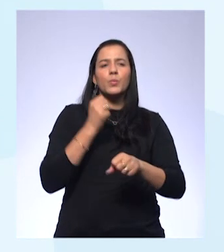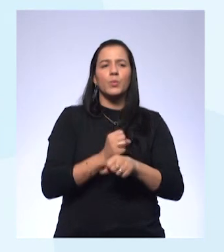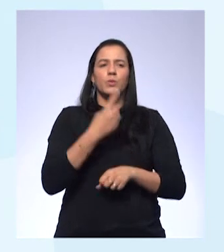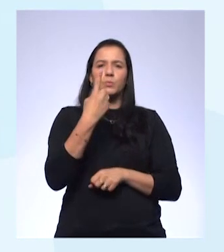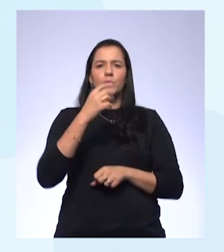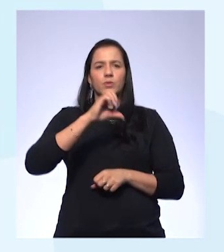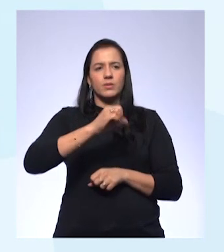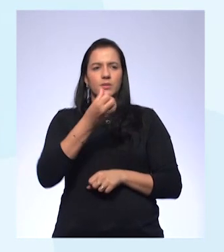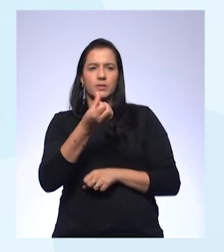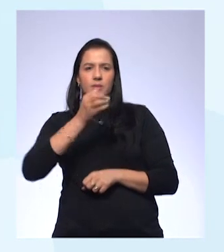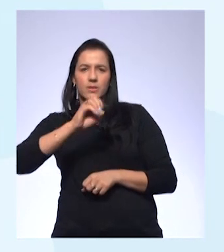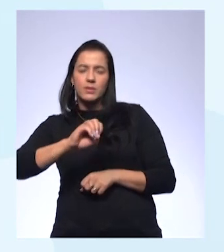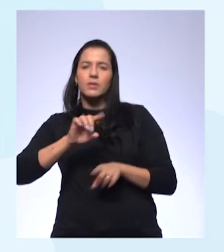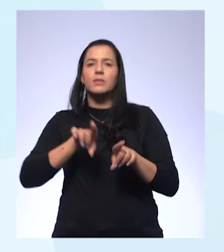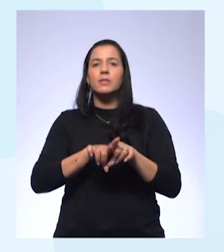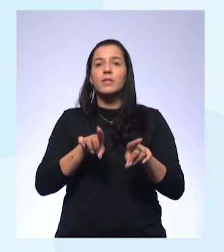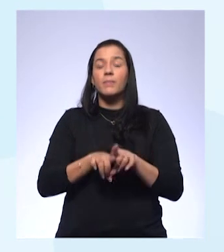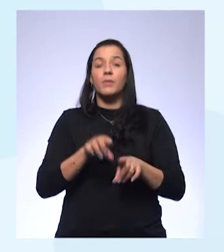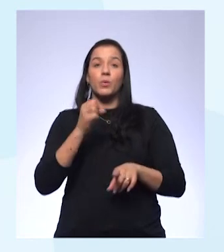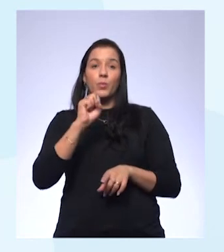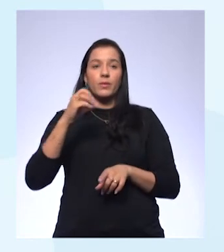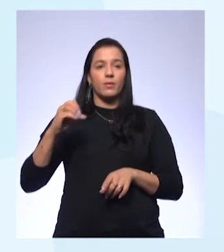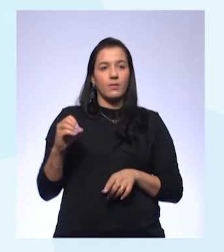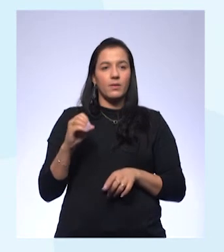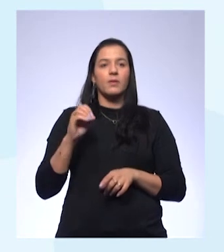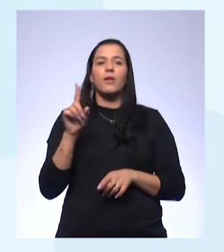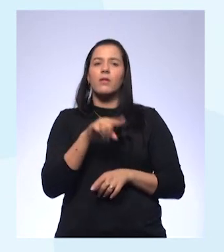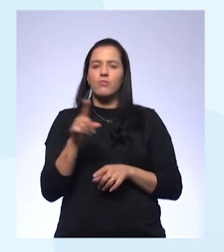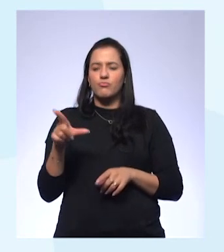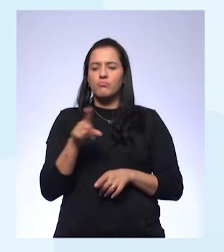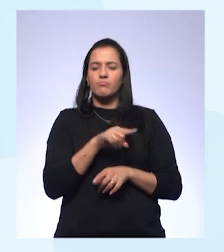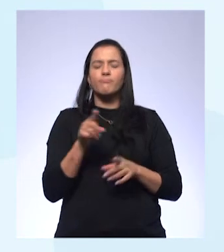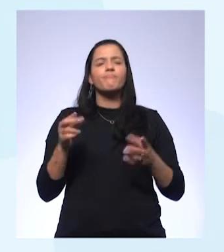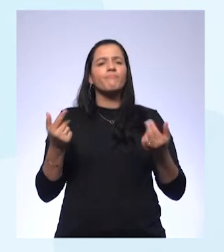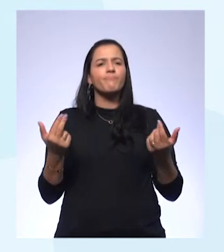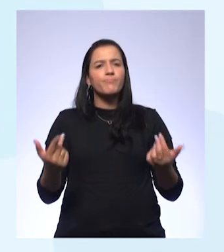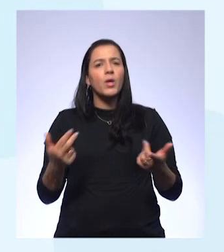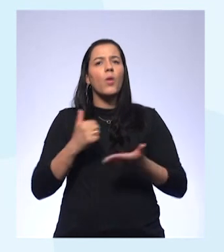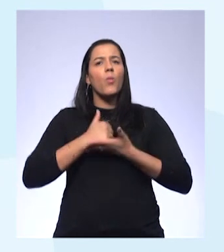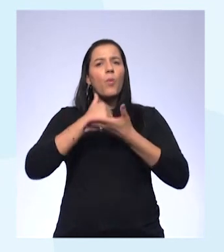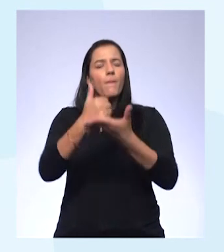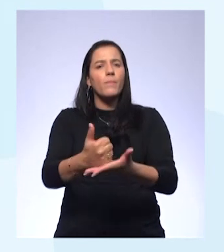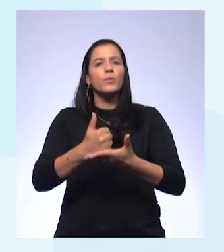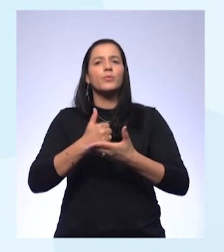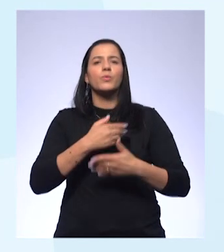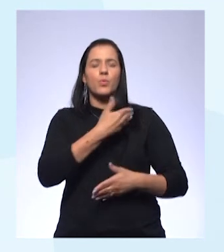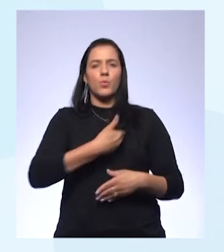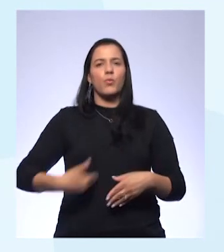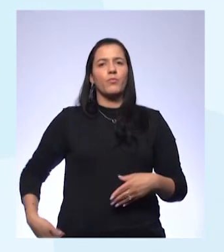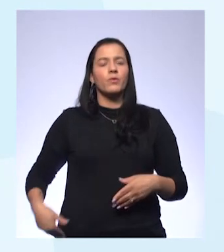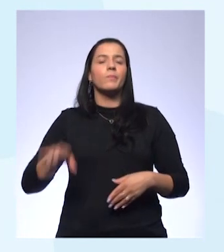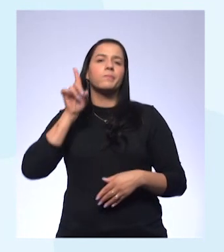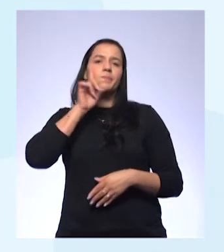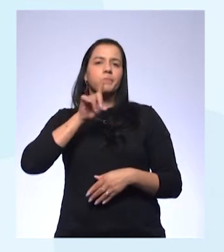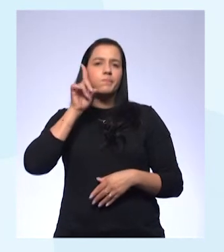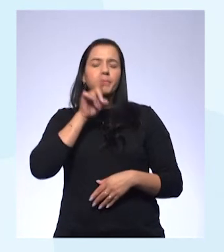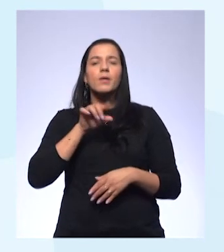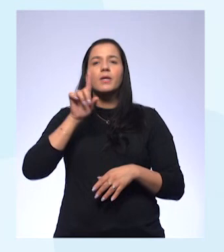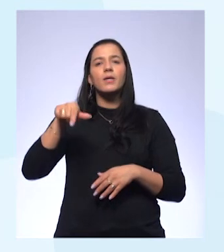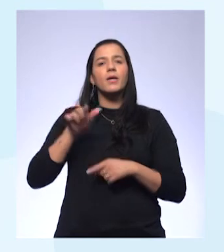apresentavam características bastante semelhantes, entre elas o apoio do governo dos Estados Unidos aos